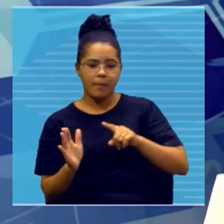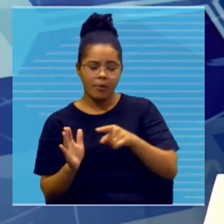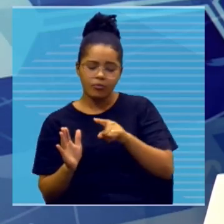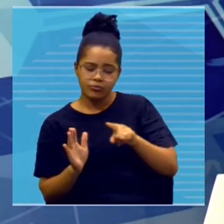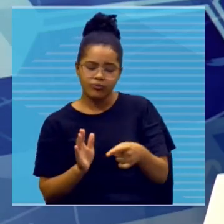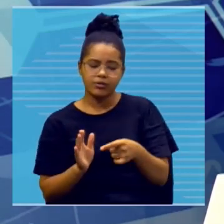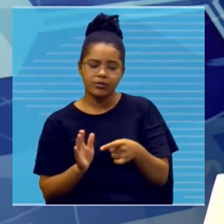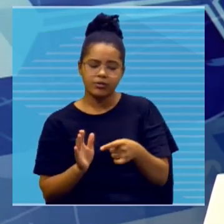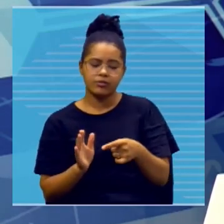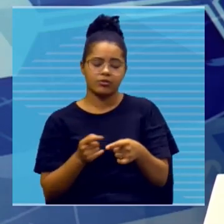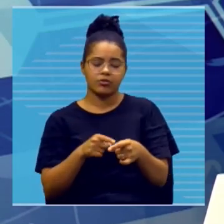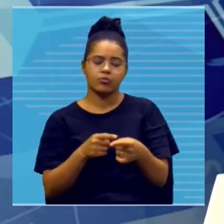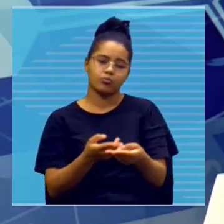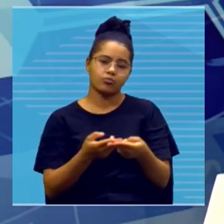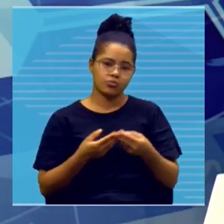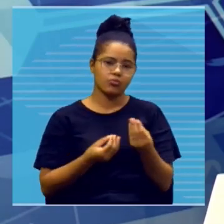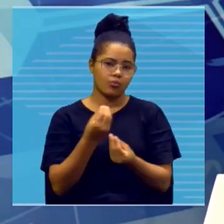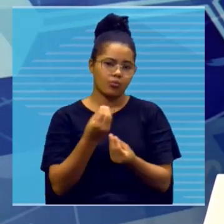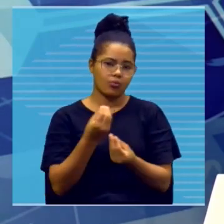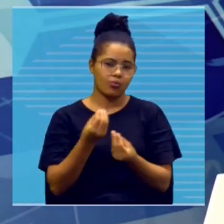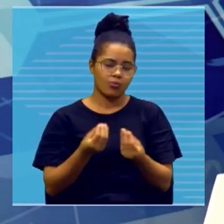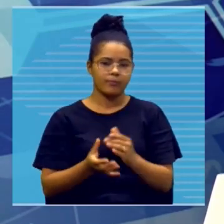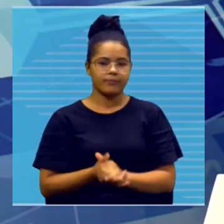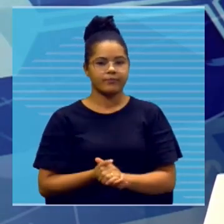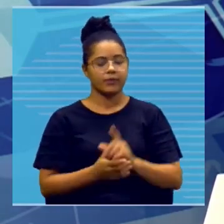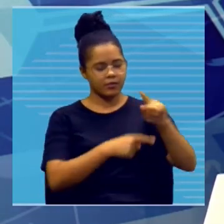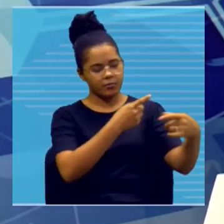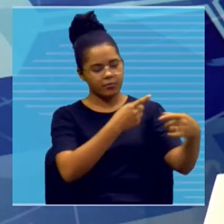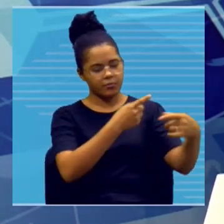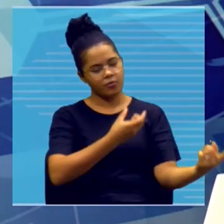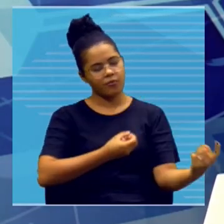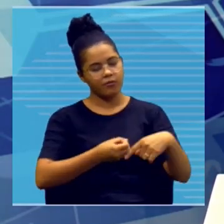pontuação, o emprego da vírgula. A gente volta já já para